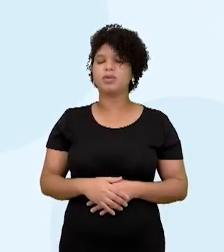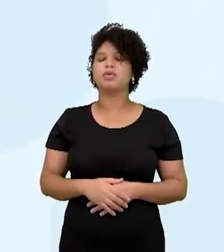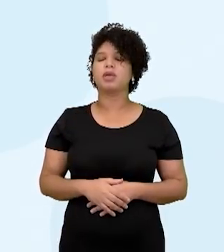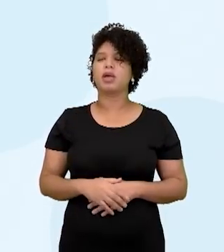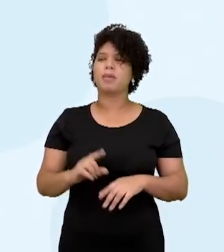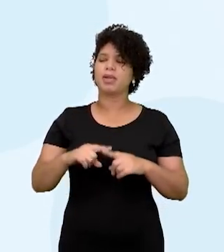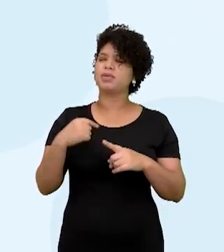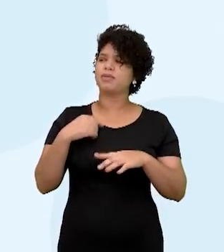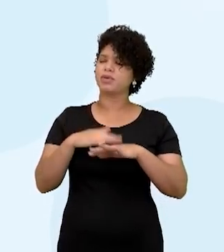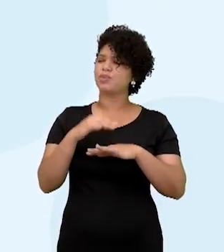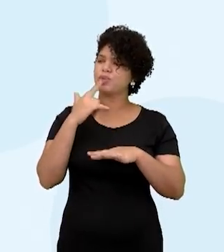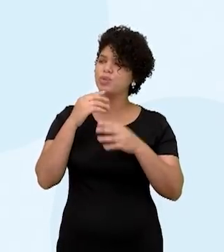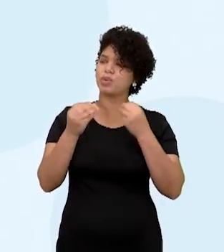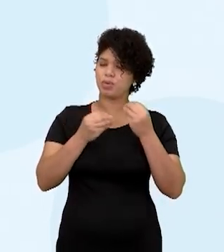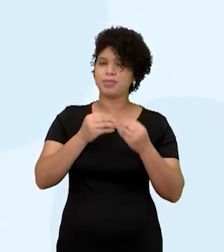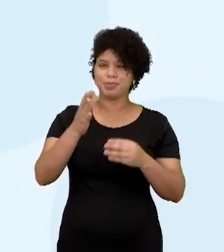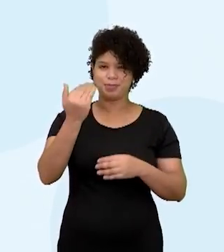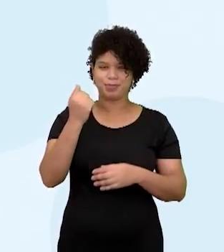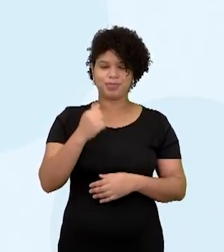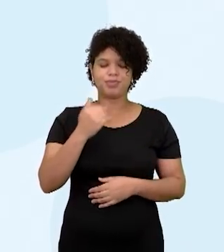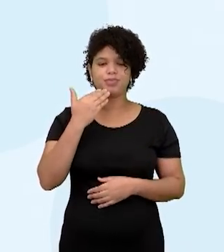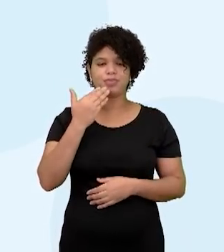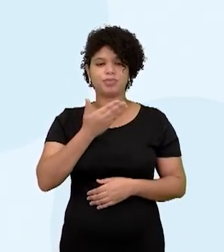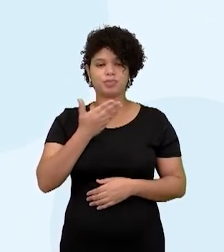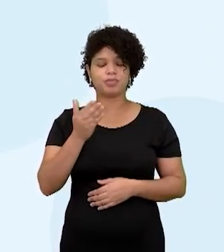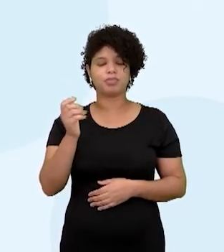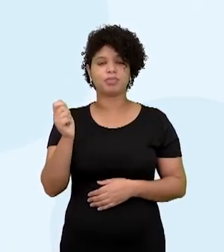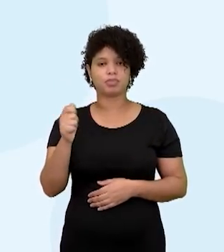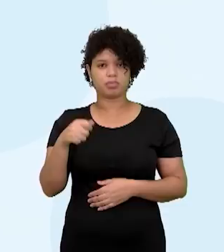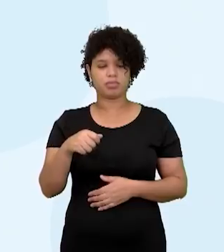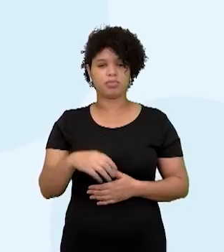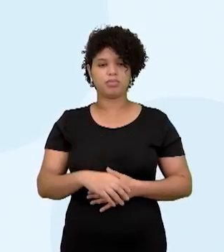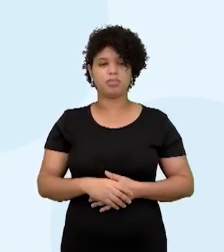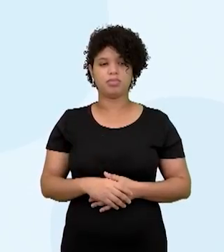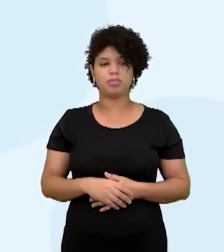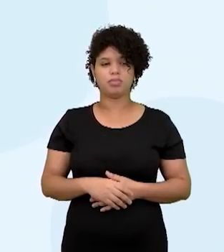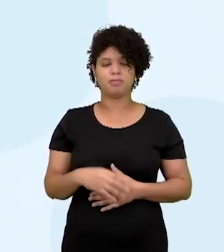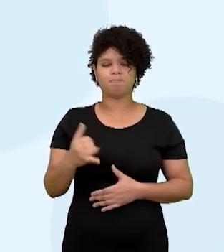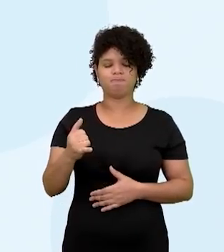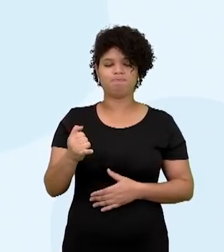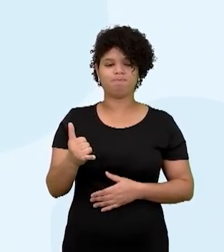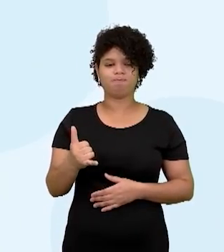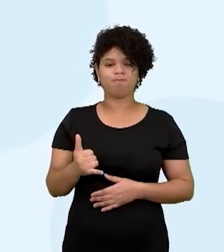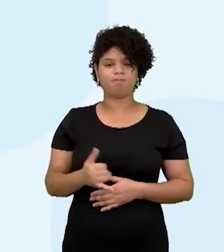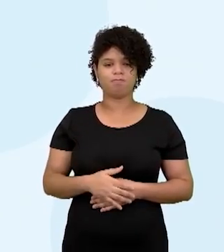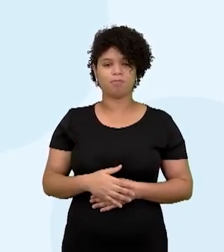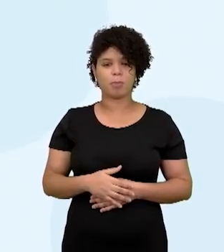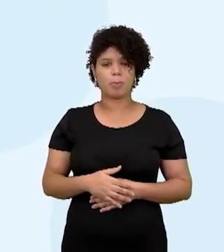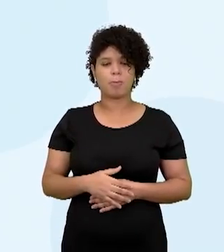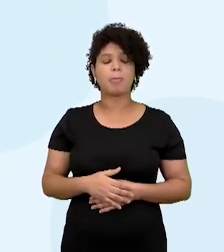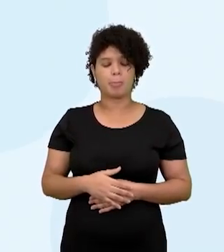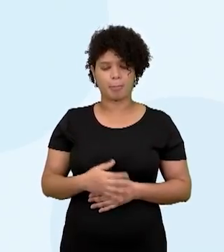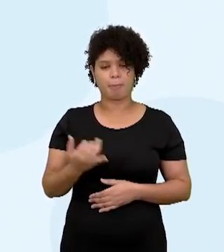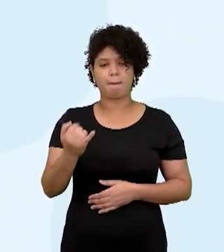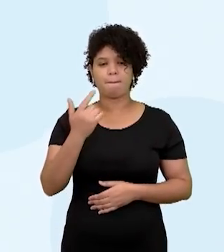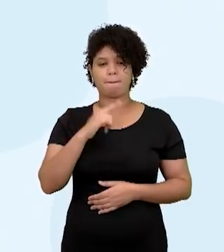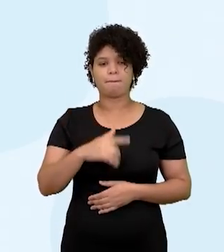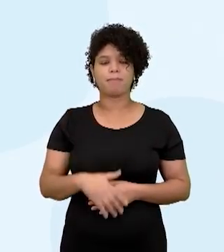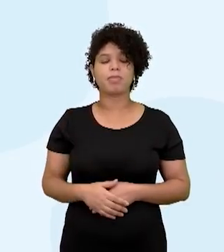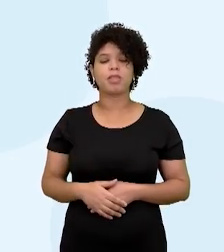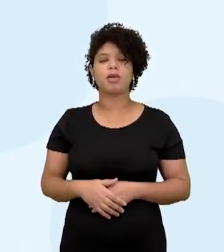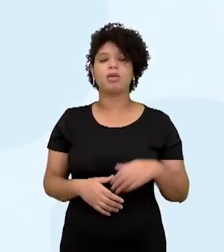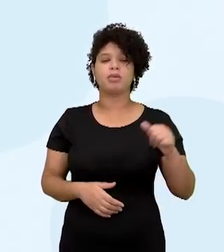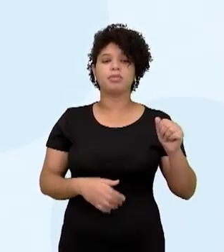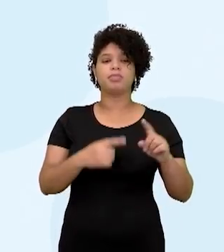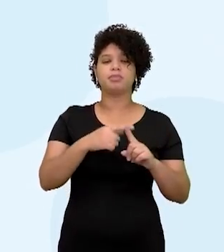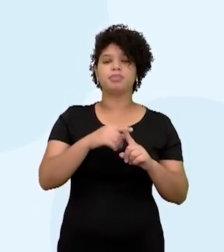é mesmo que eu desenvolvo? Eu posso vir aqui e escrever. Opa, esqueci de acionar a caneta de novo. Eu posso vir aqui e escrever A mais